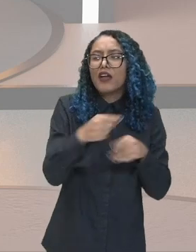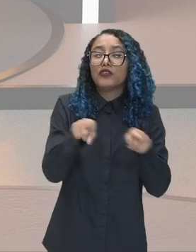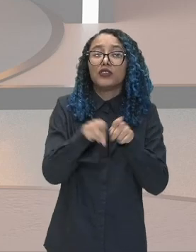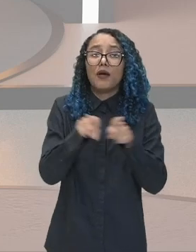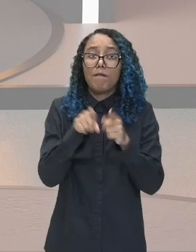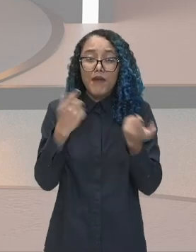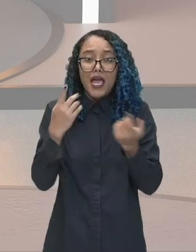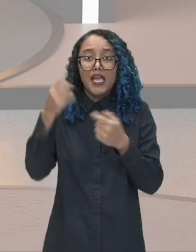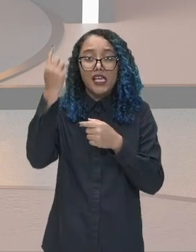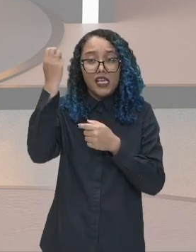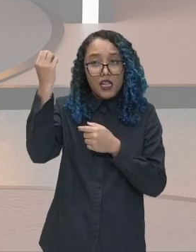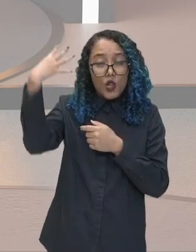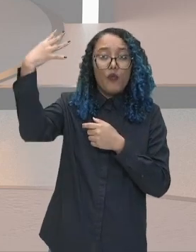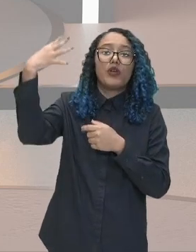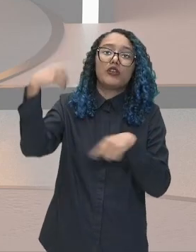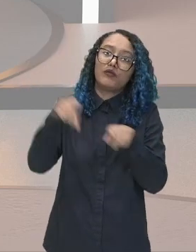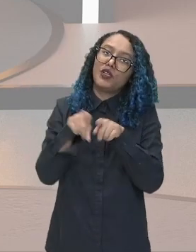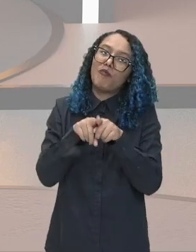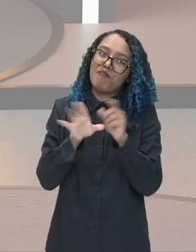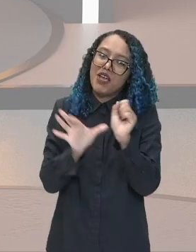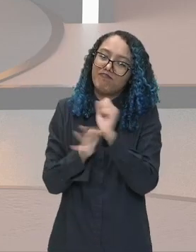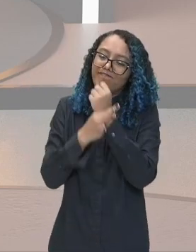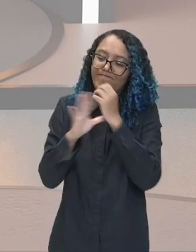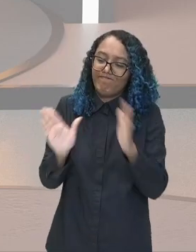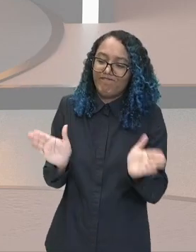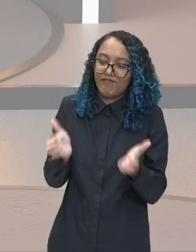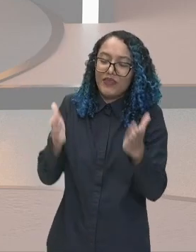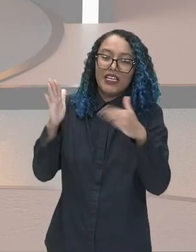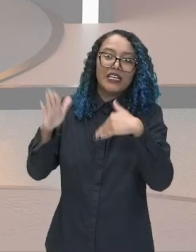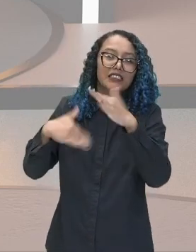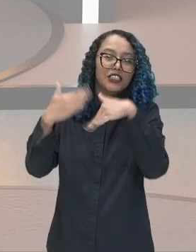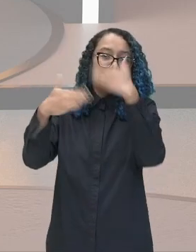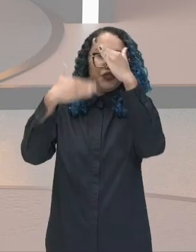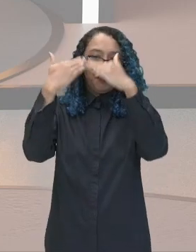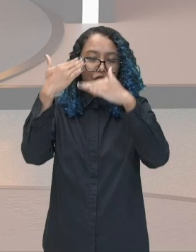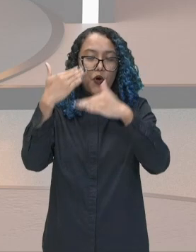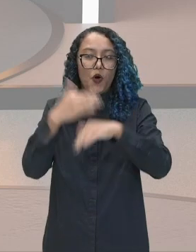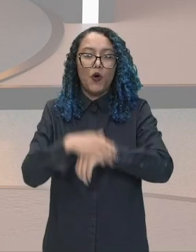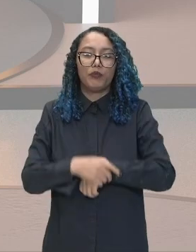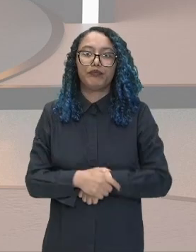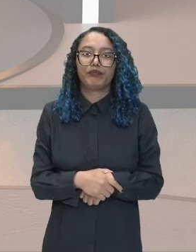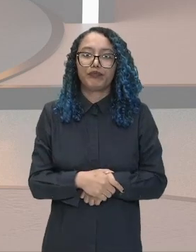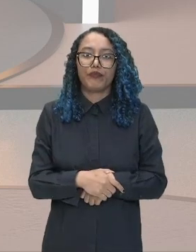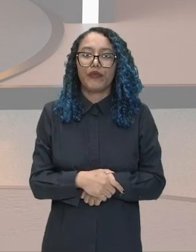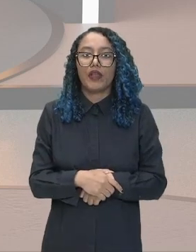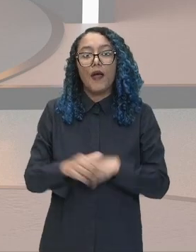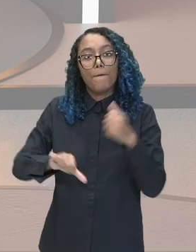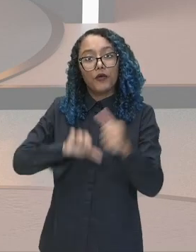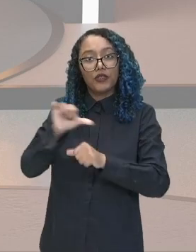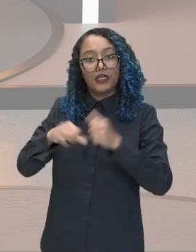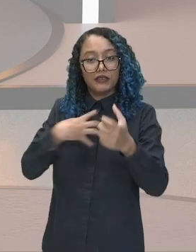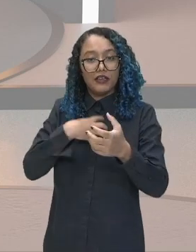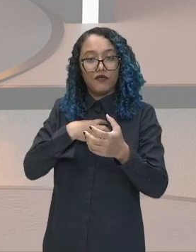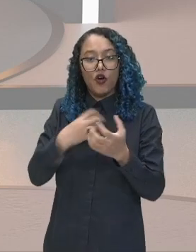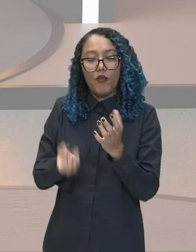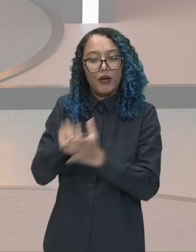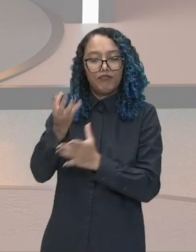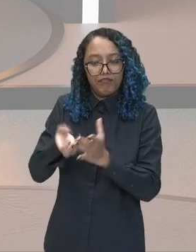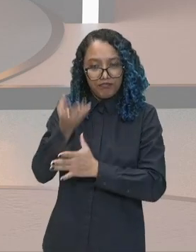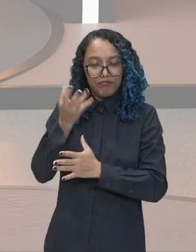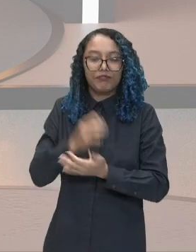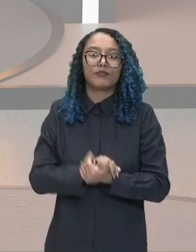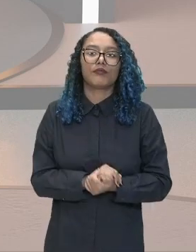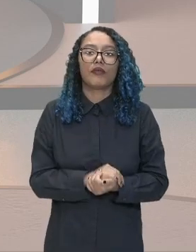fortaleceu, né, nesse processo de transformação e de mudança na forma de produção. Então nós saímos